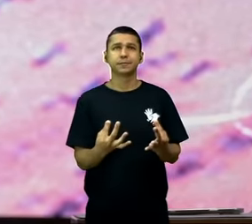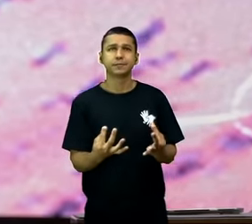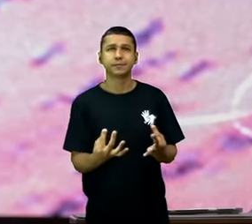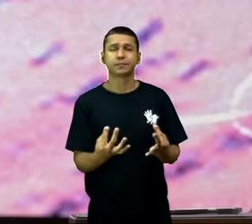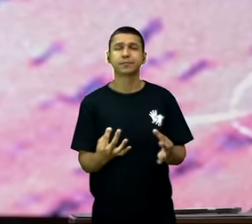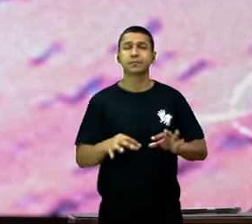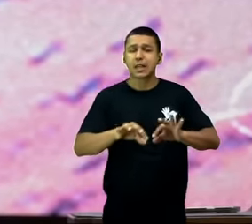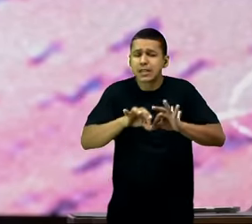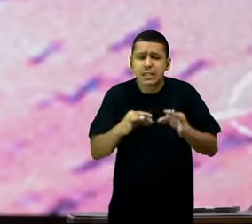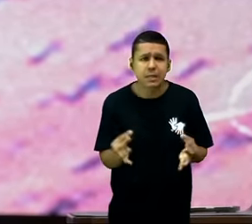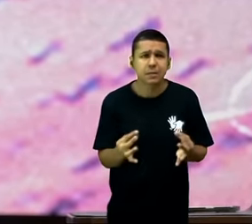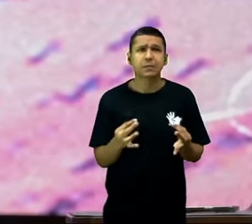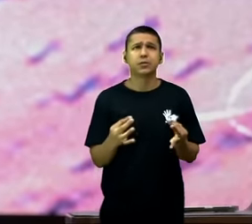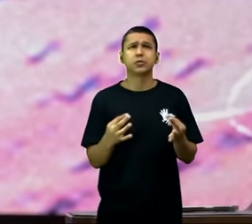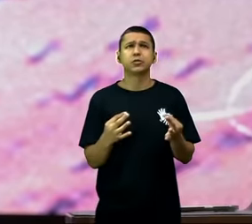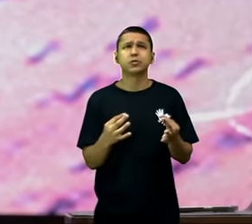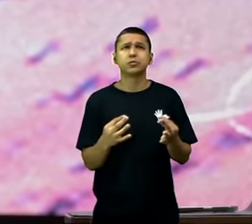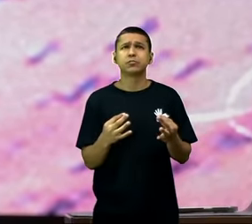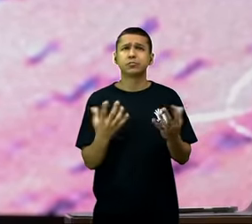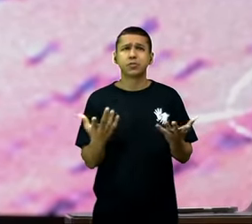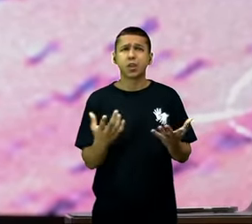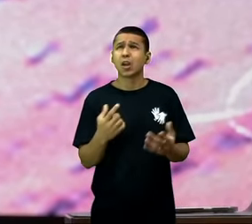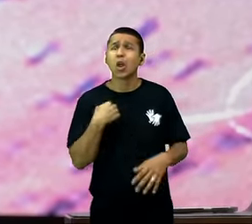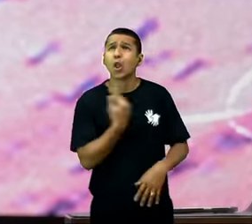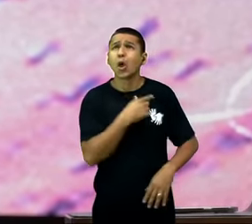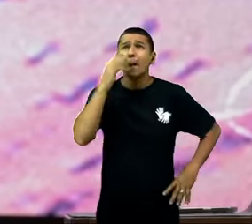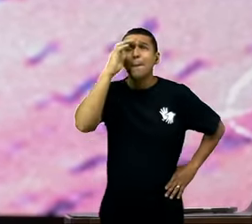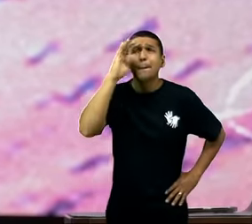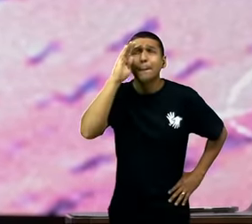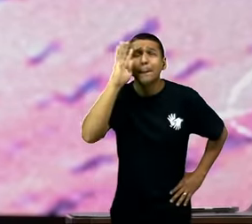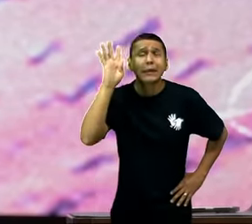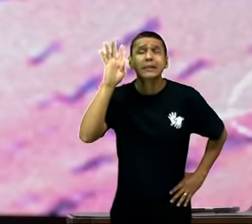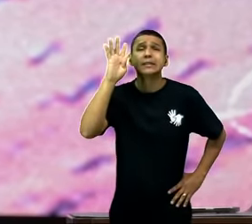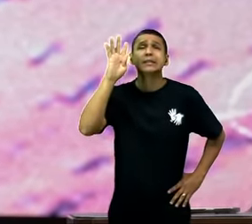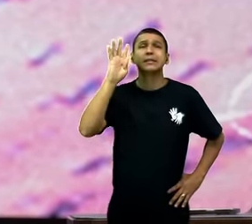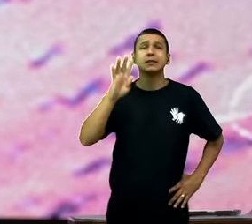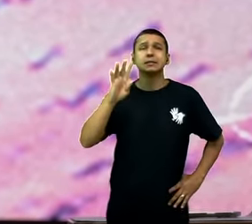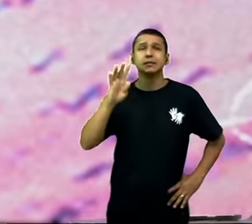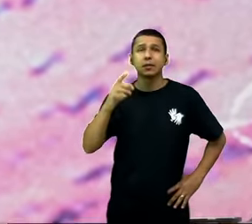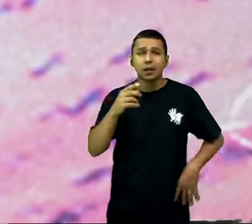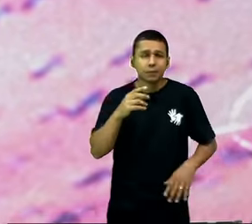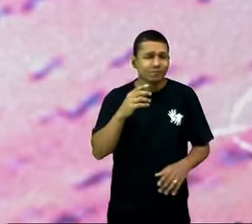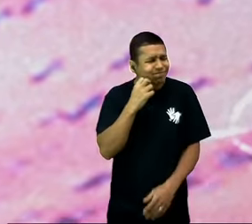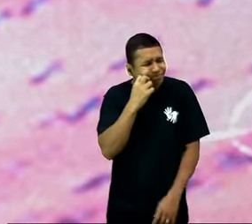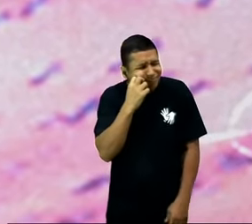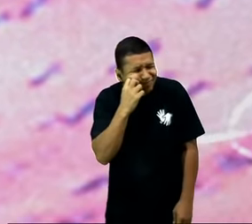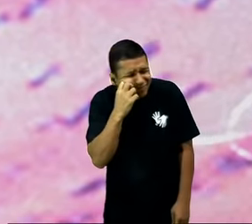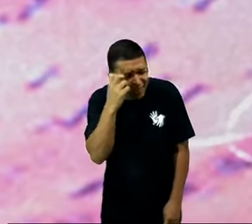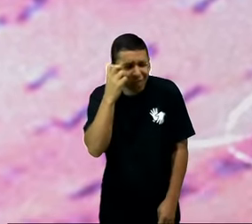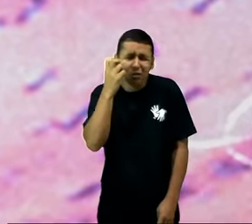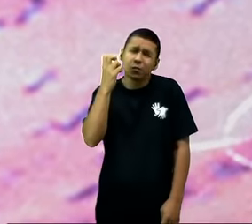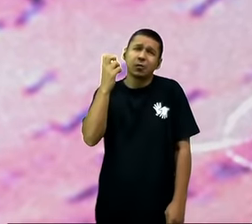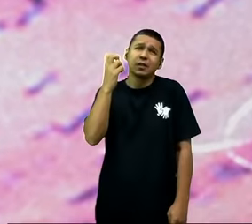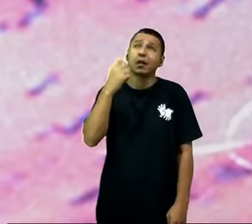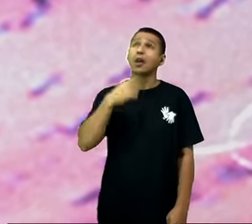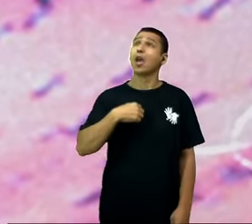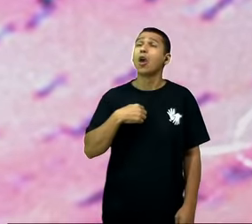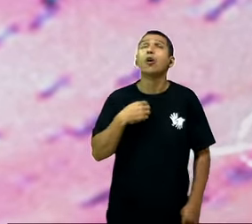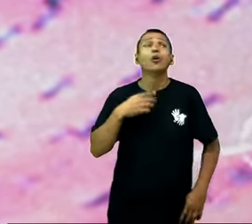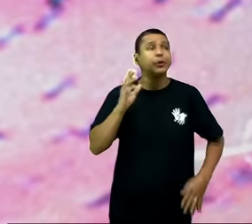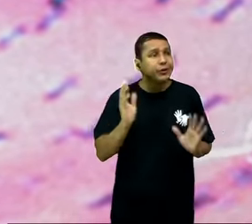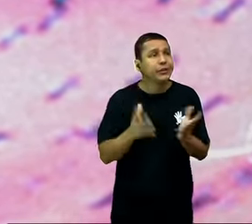ser ridículo, gente, assumir que um dia a gente pensou assim. A gente tem vergonha de assumir. Cara, eu já pensei assim,